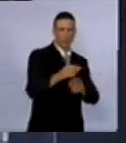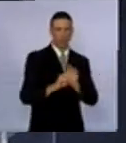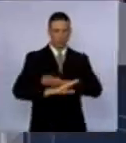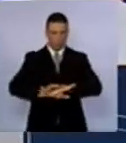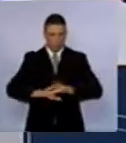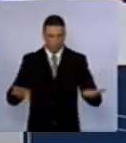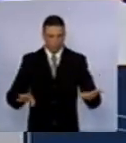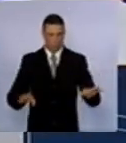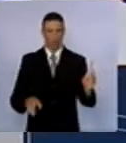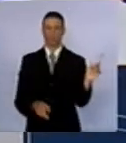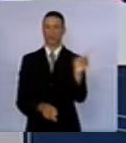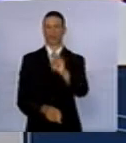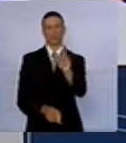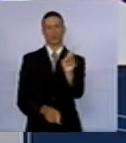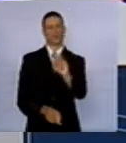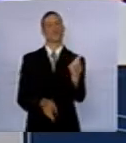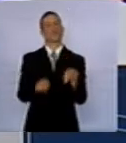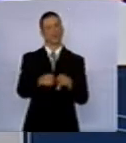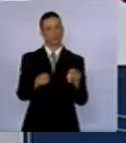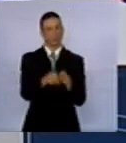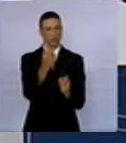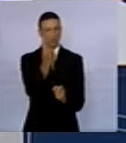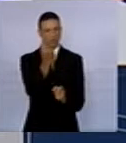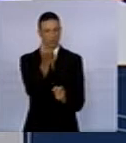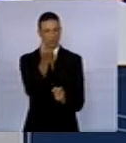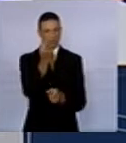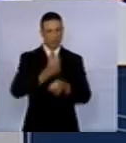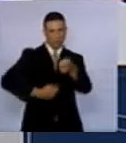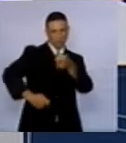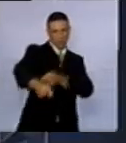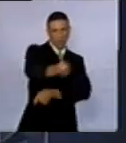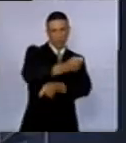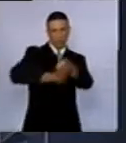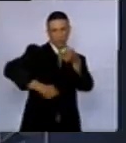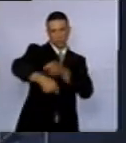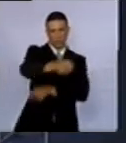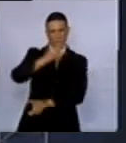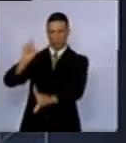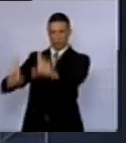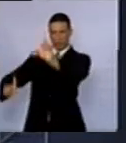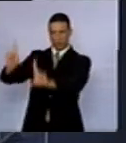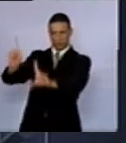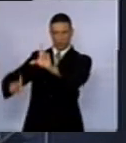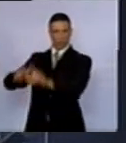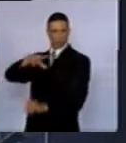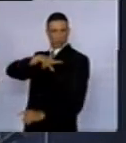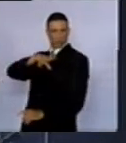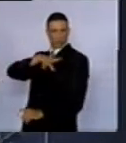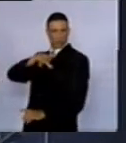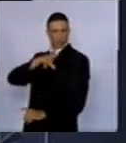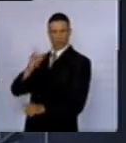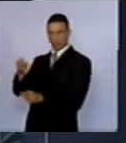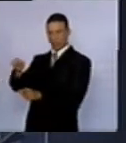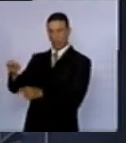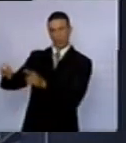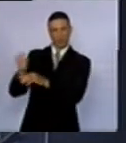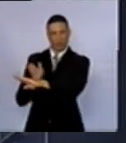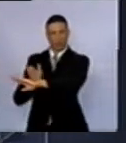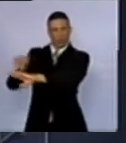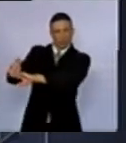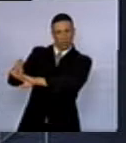também provê fundos que o mercado de produção nacional independente vai poder acessar